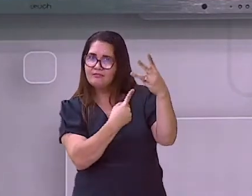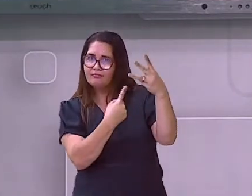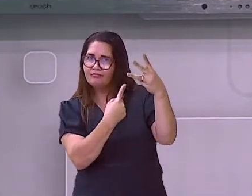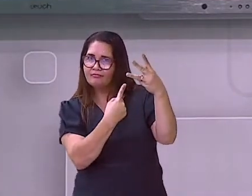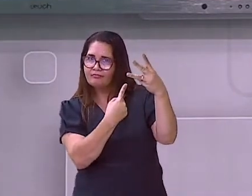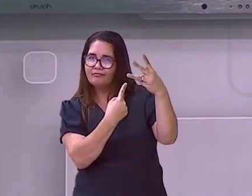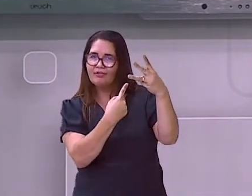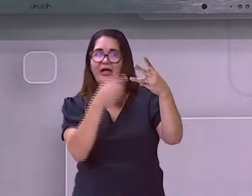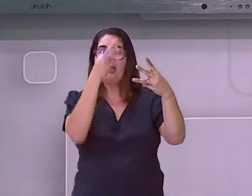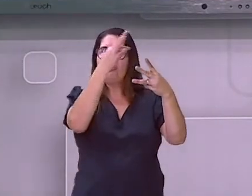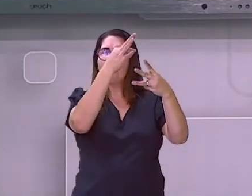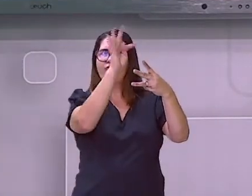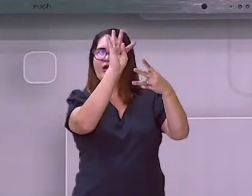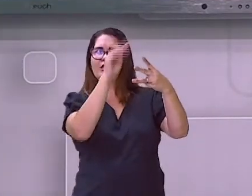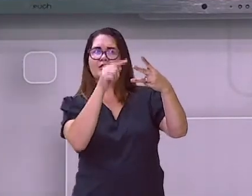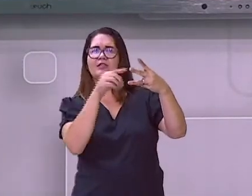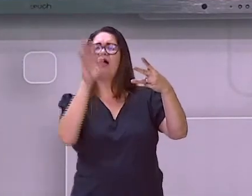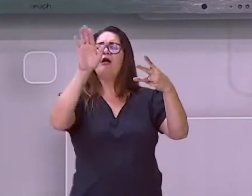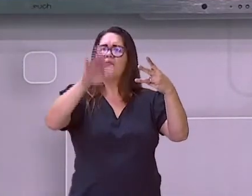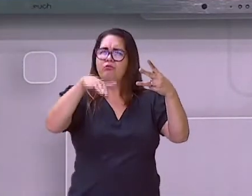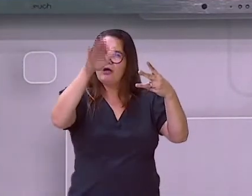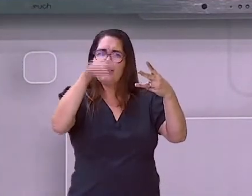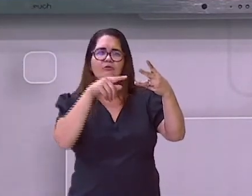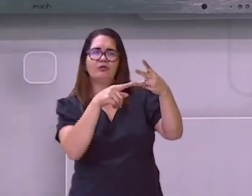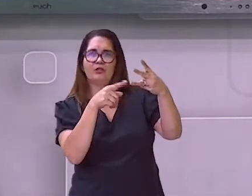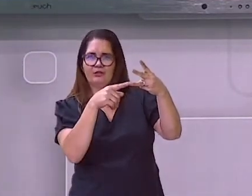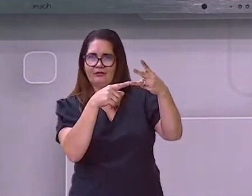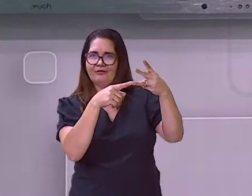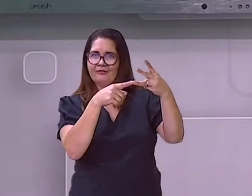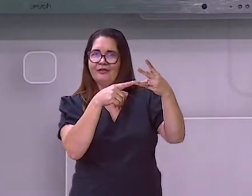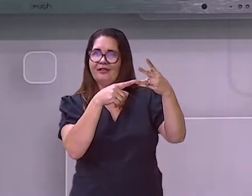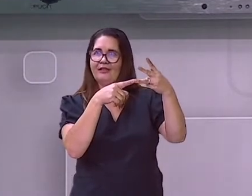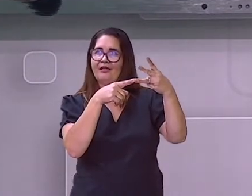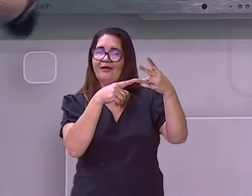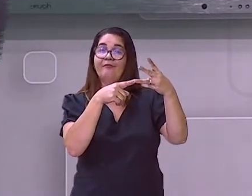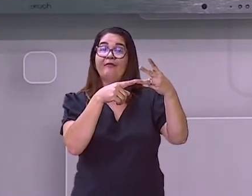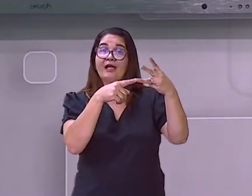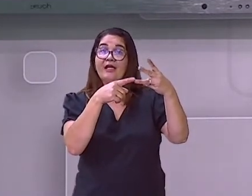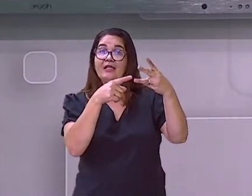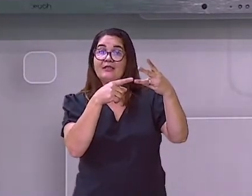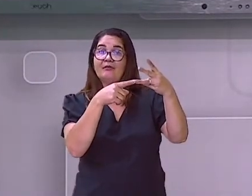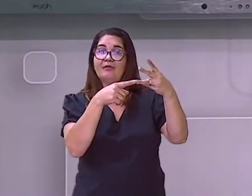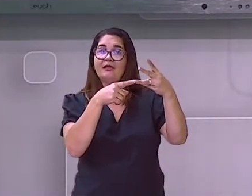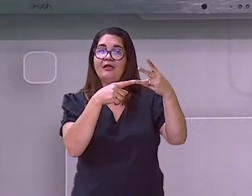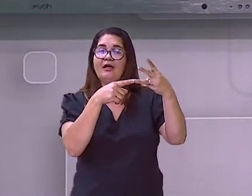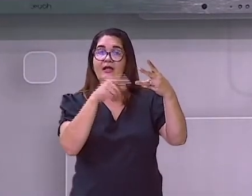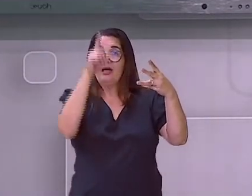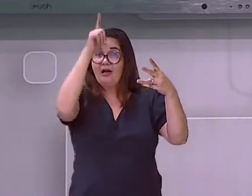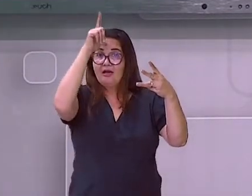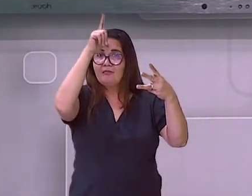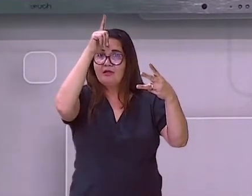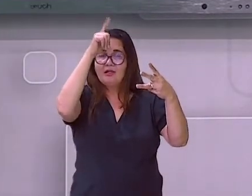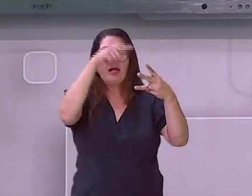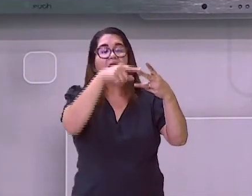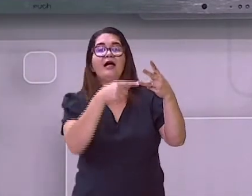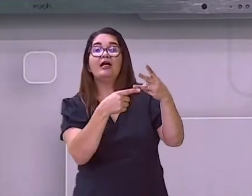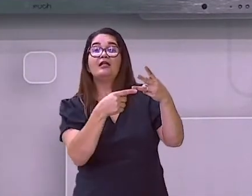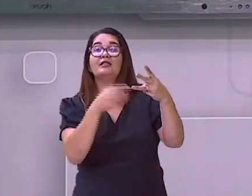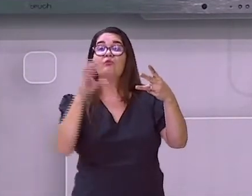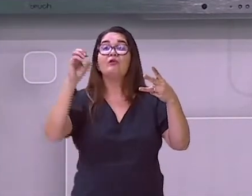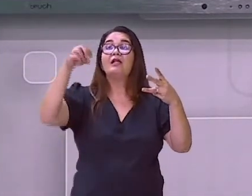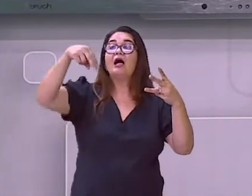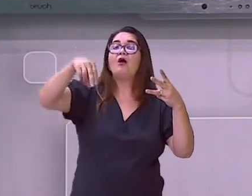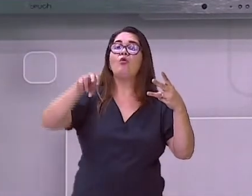nas decisões. Os 3 aqui fazem parte do G7. O que é o